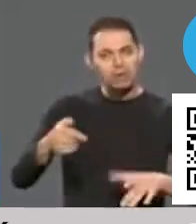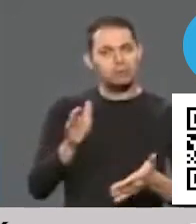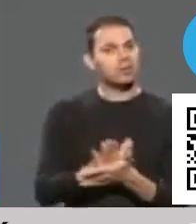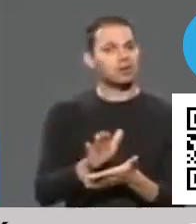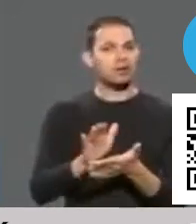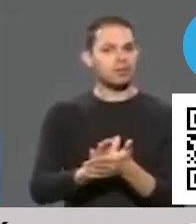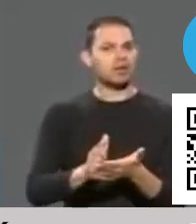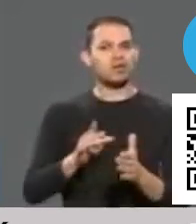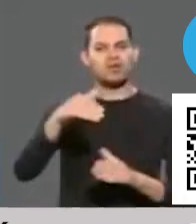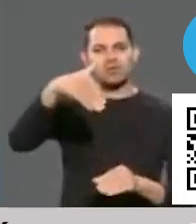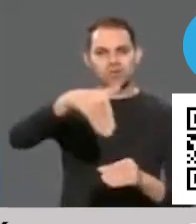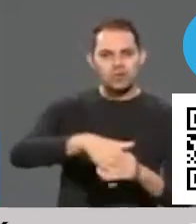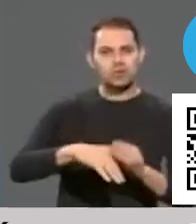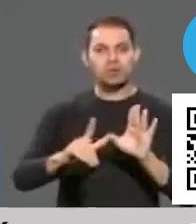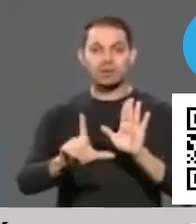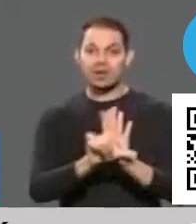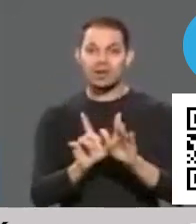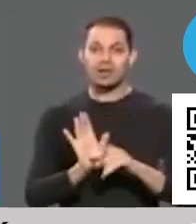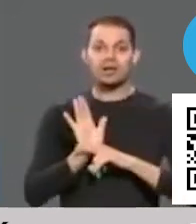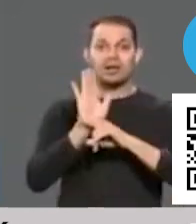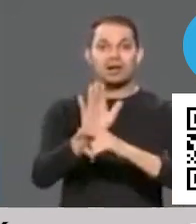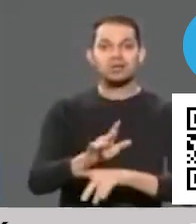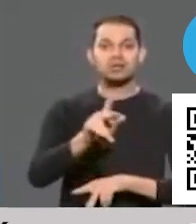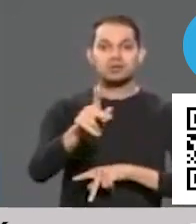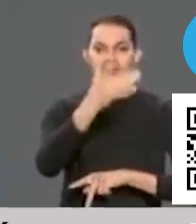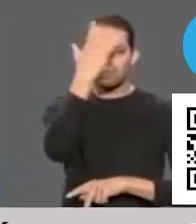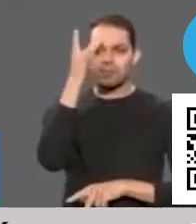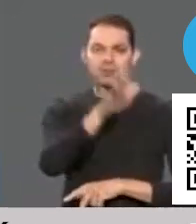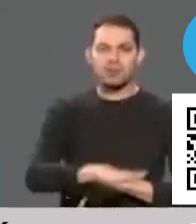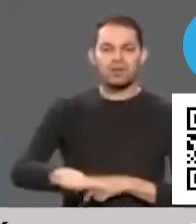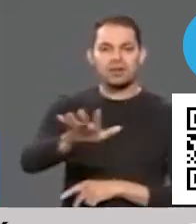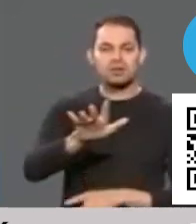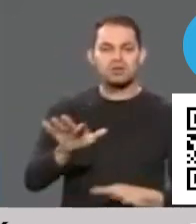votou essa lei e vai ajudar que as pessoas mais simples